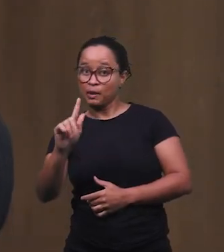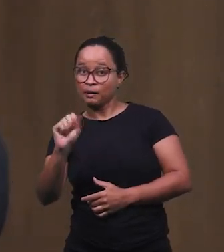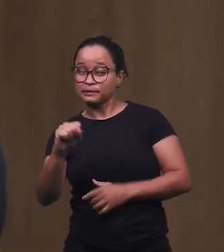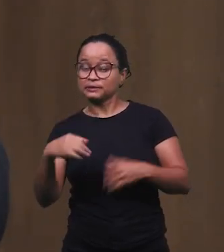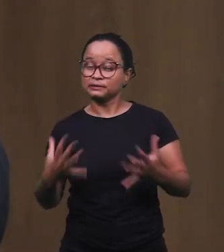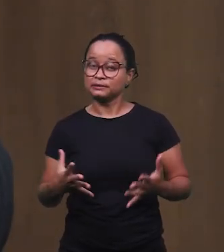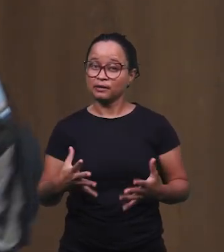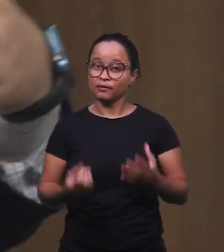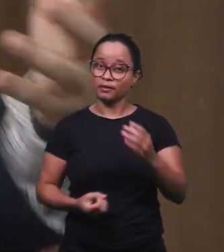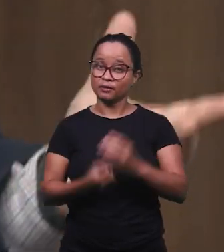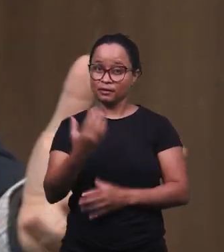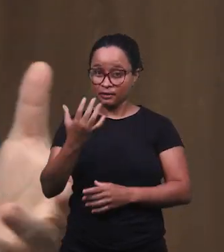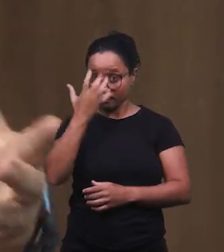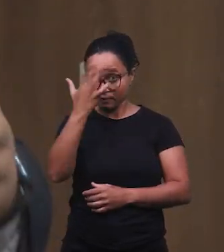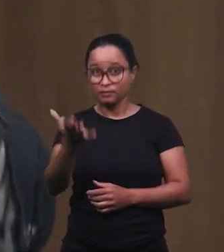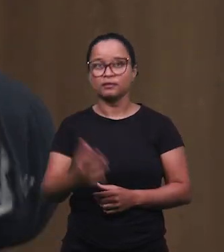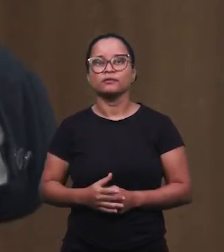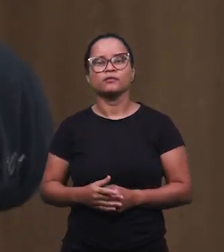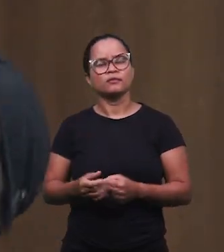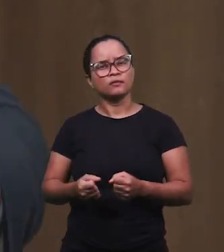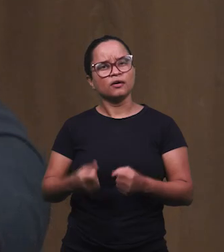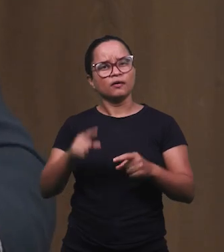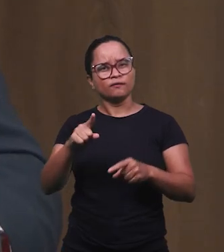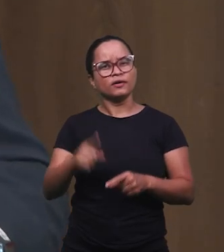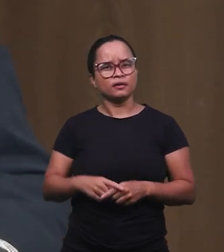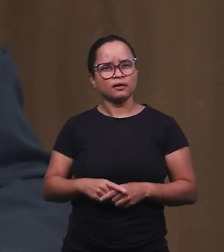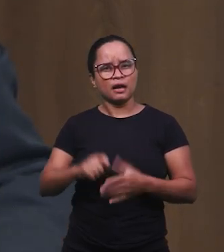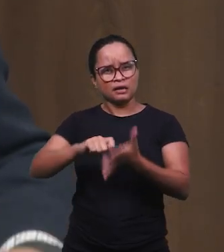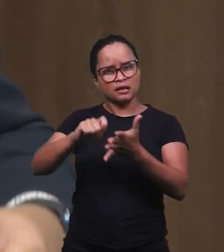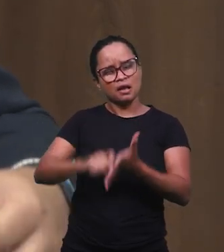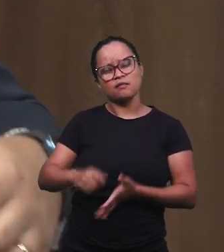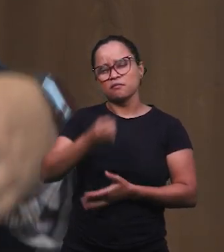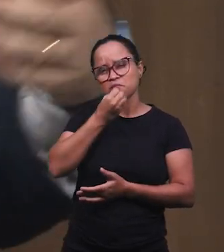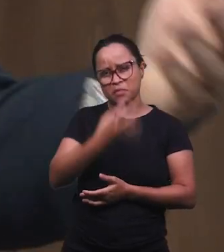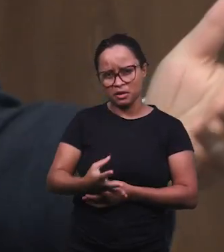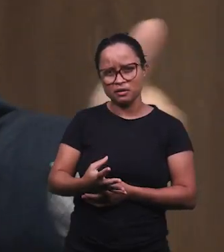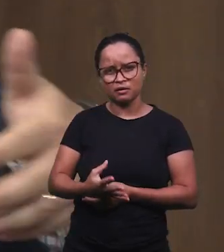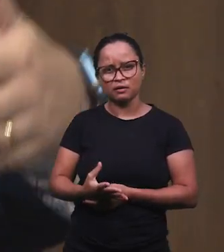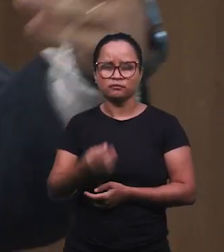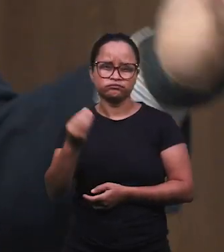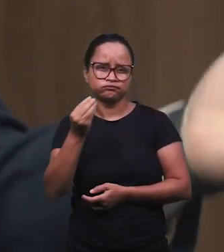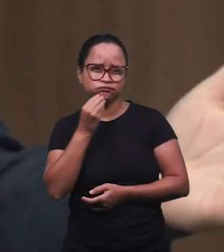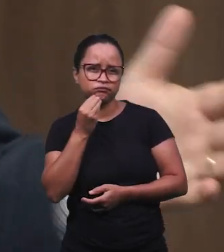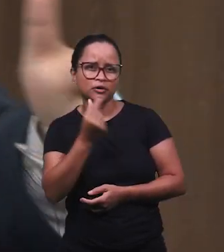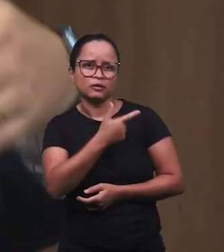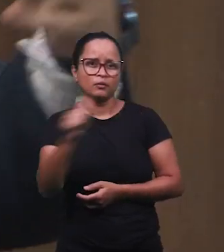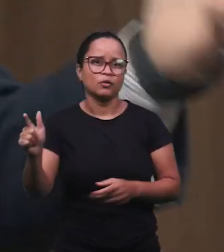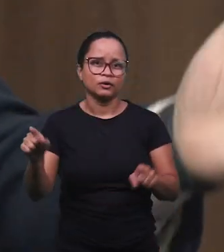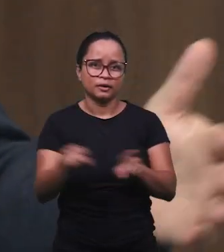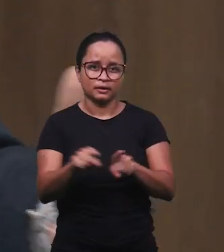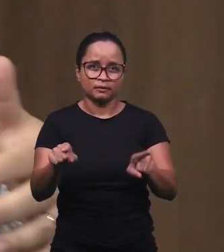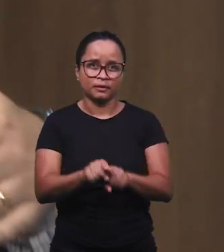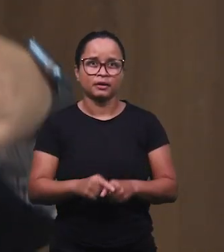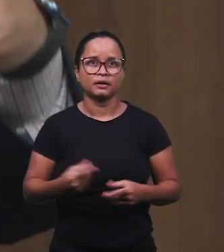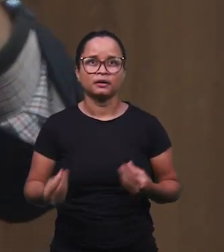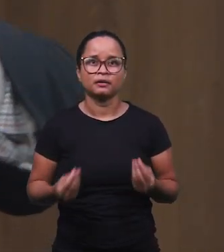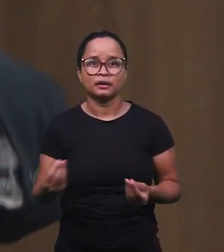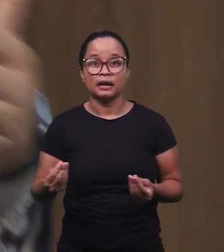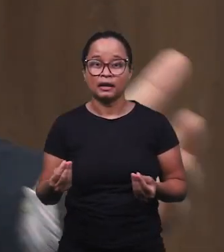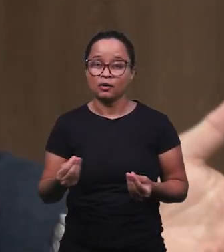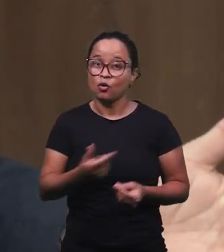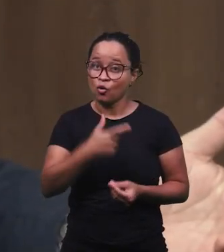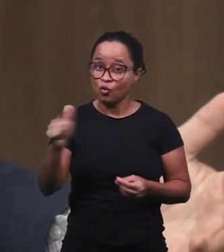uma ferramenta fácil. Se você escreve bem, tem uma oportunidade. Quando a gente fala, existe uma outra rede que a gente